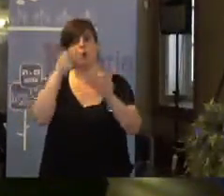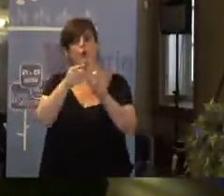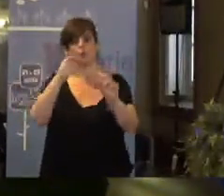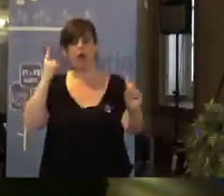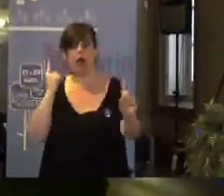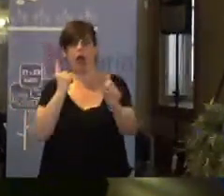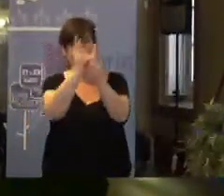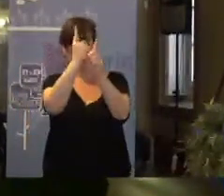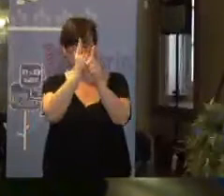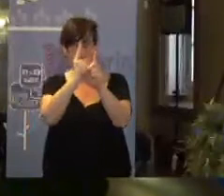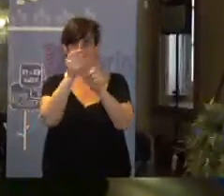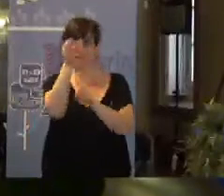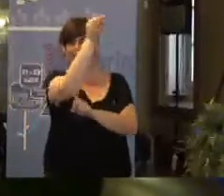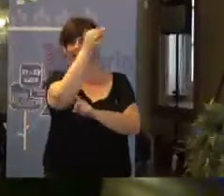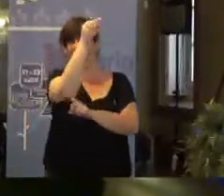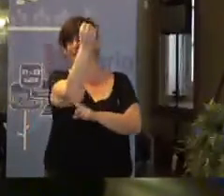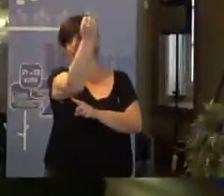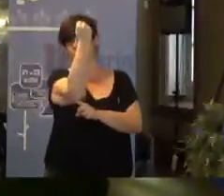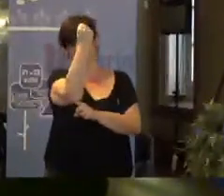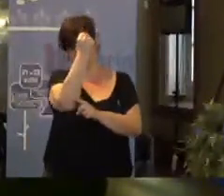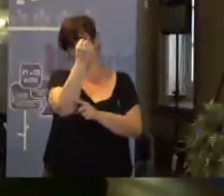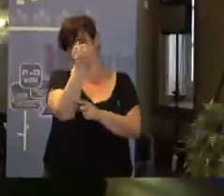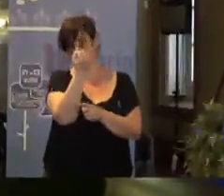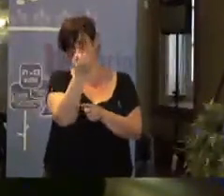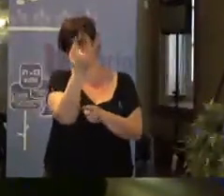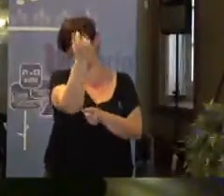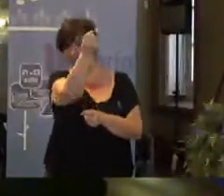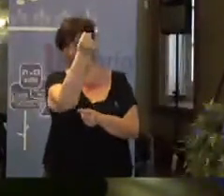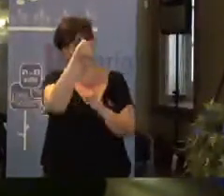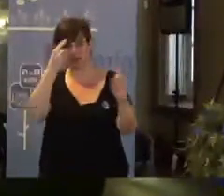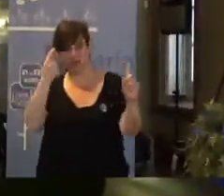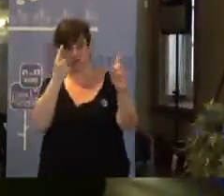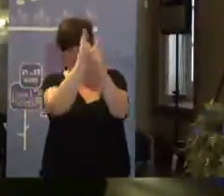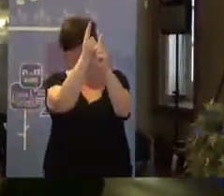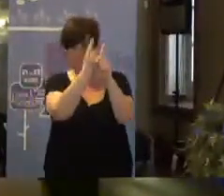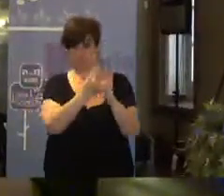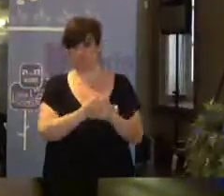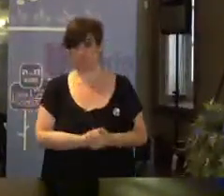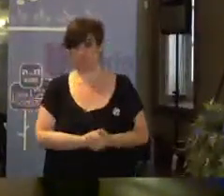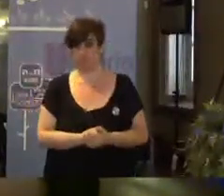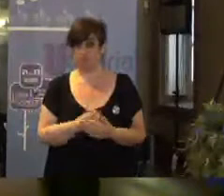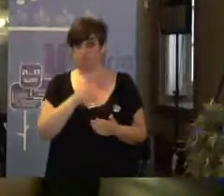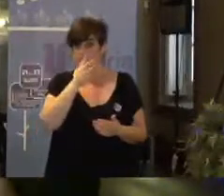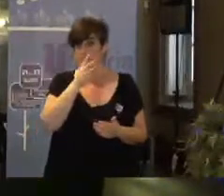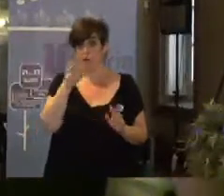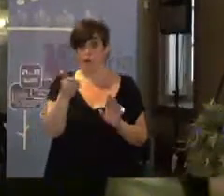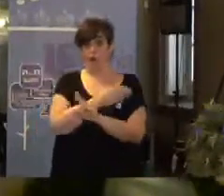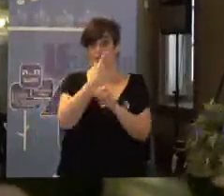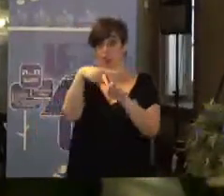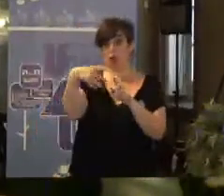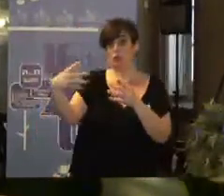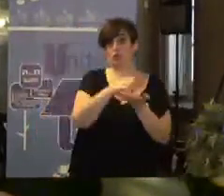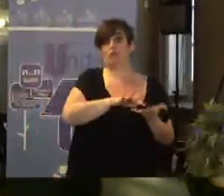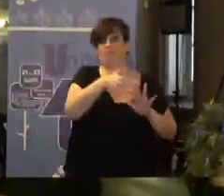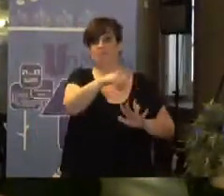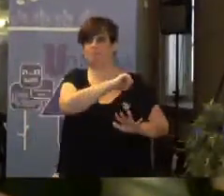das elites financeiras, de ataque do capital, a que correspondeu todo o período da austeridade e, portanto, há um desencanto